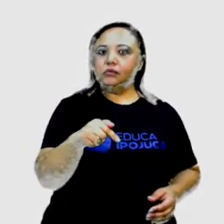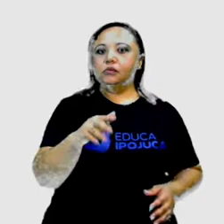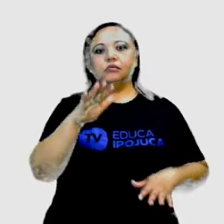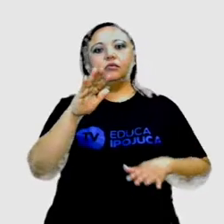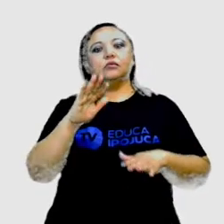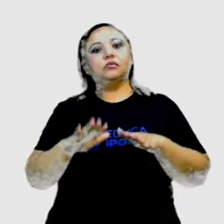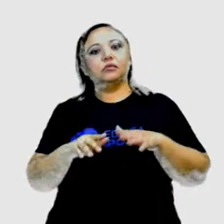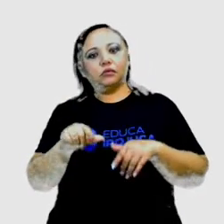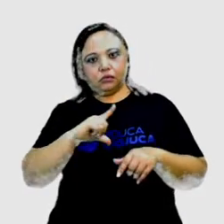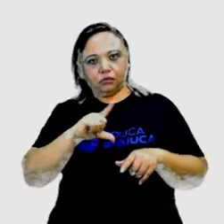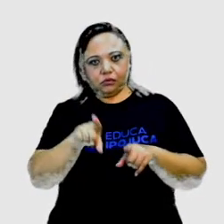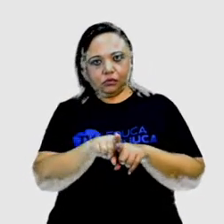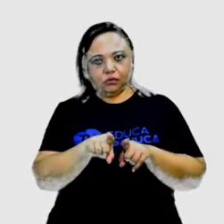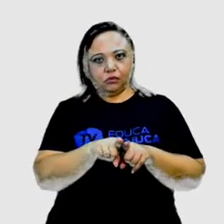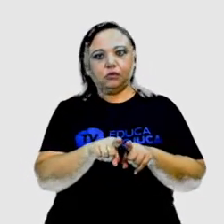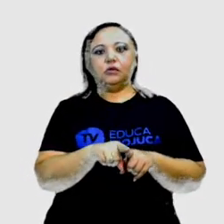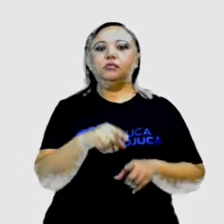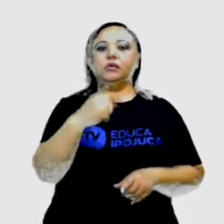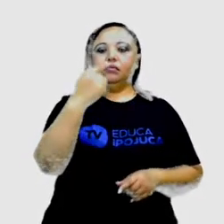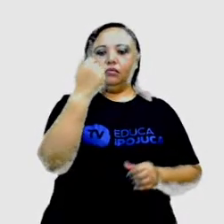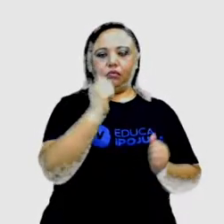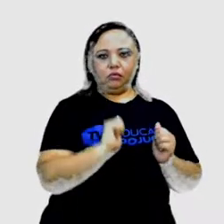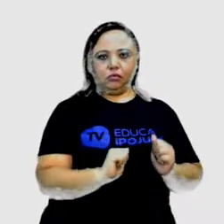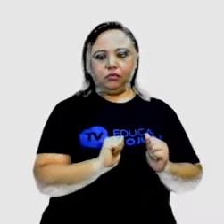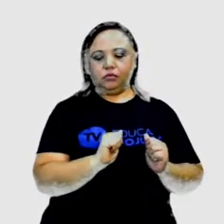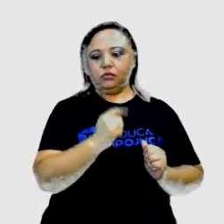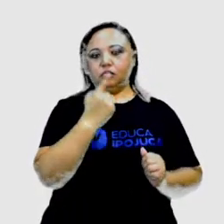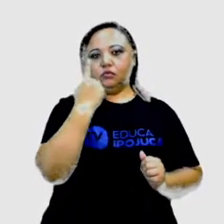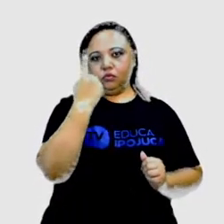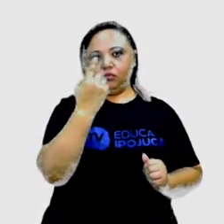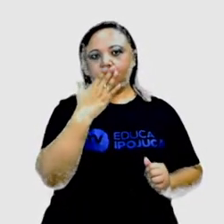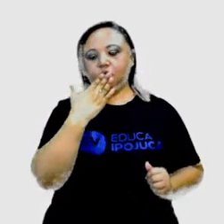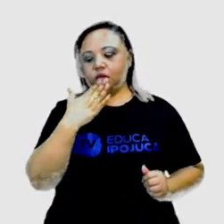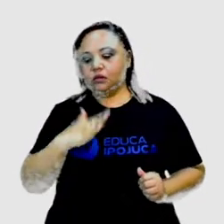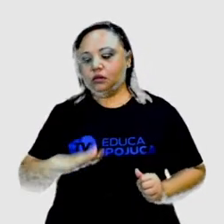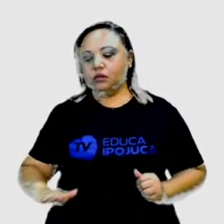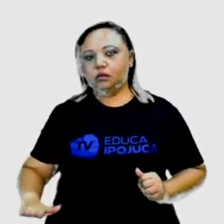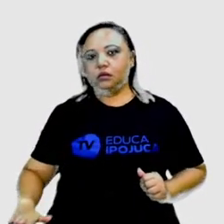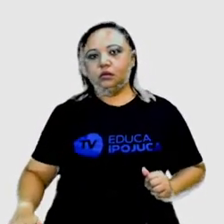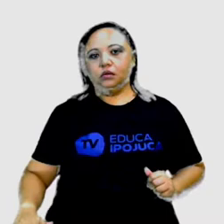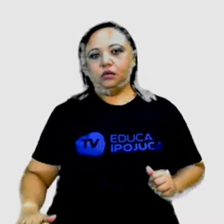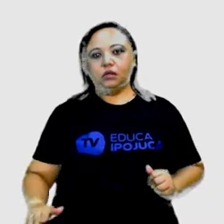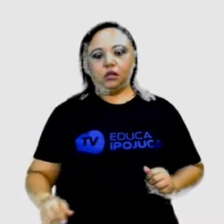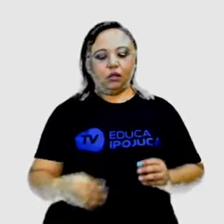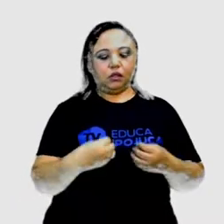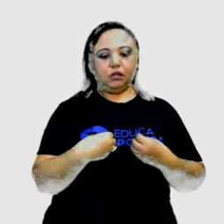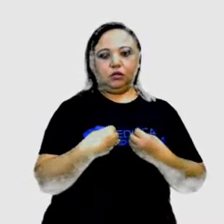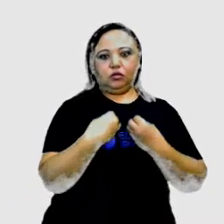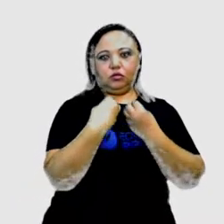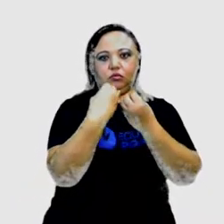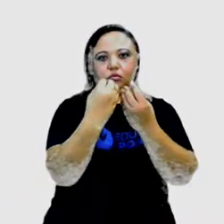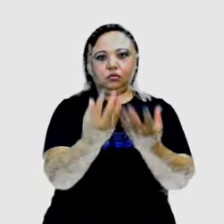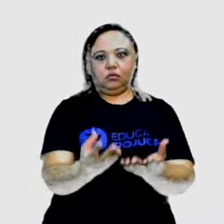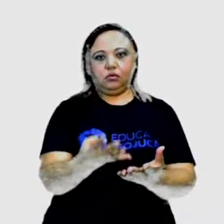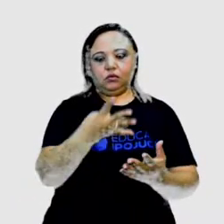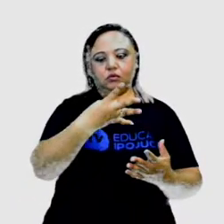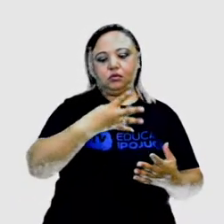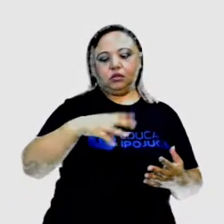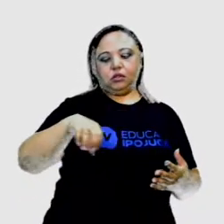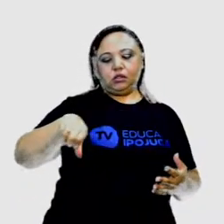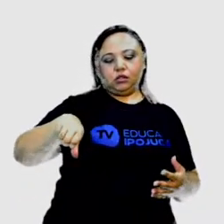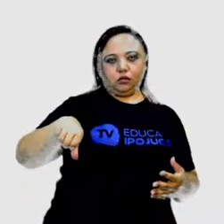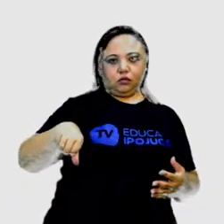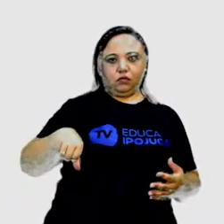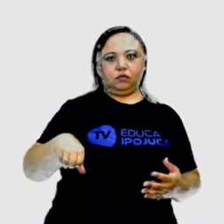49 bolas para uma criança. Isso aí é o natural. O que seria diferente seria dividir para